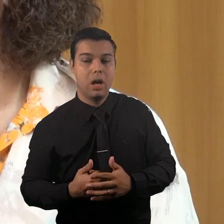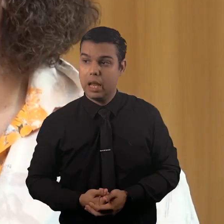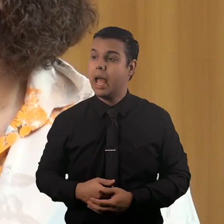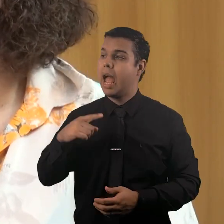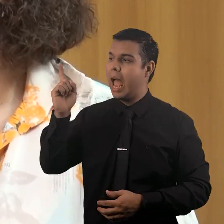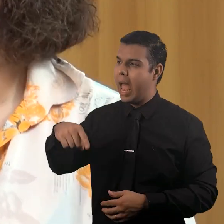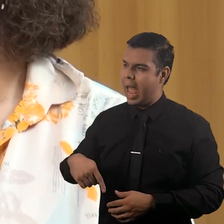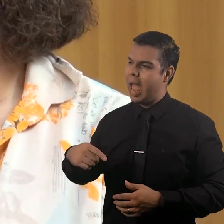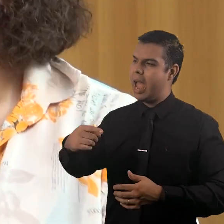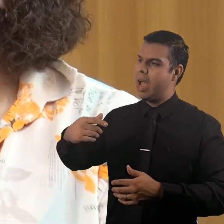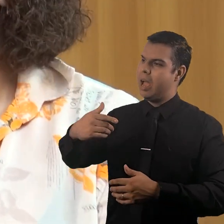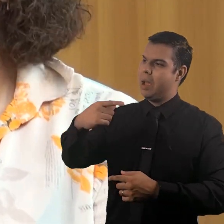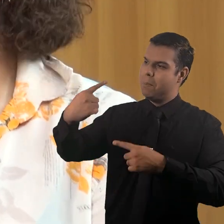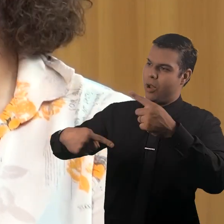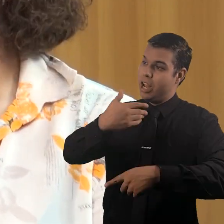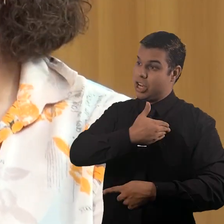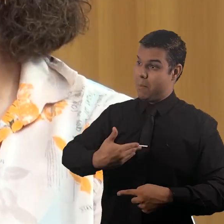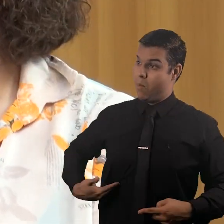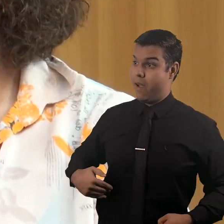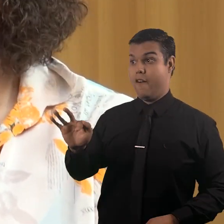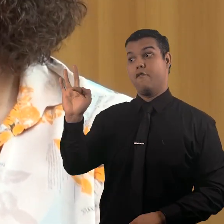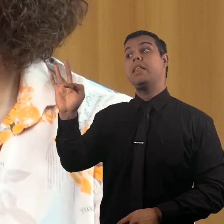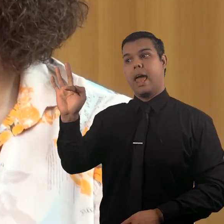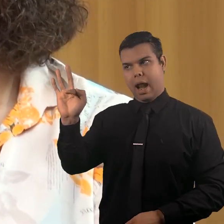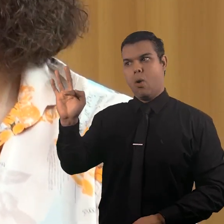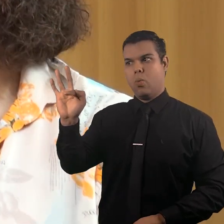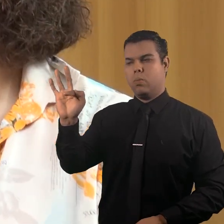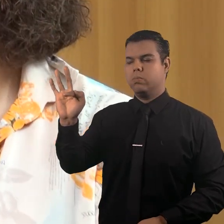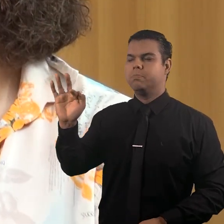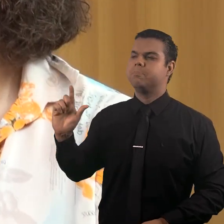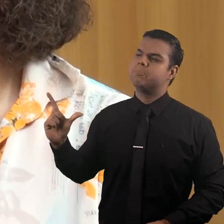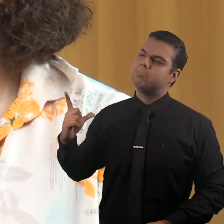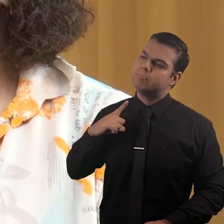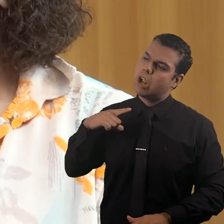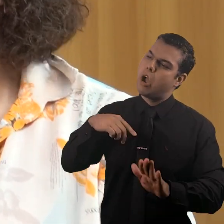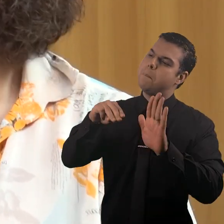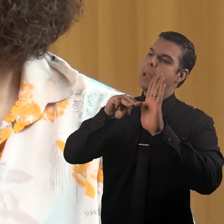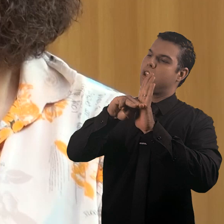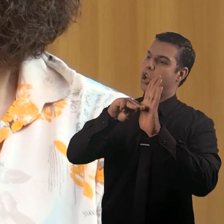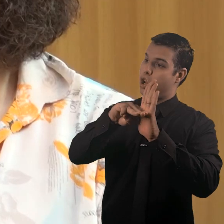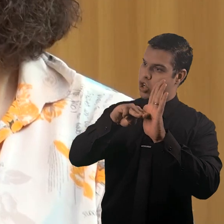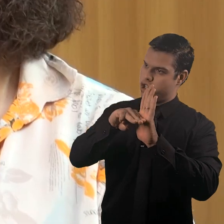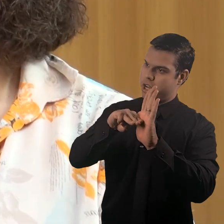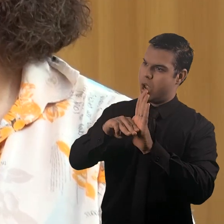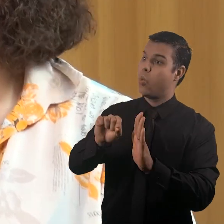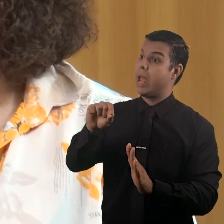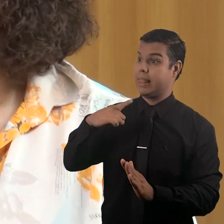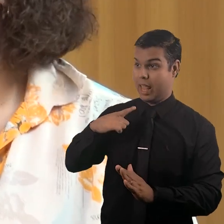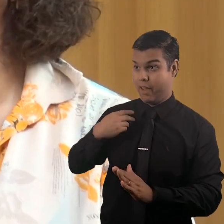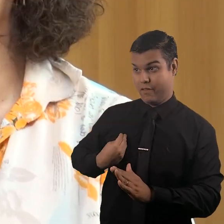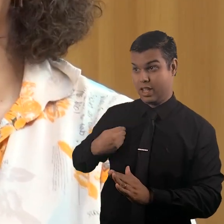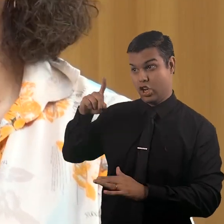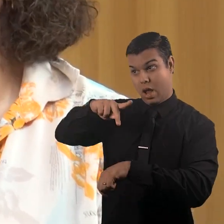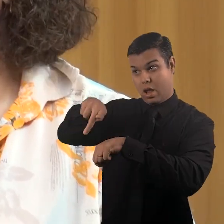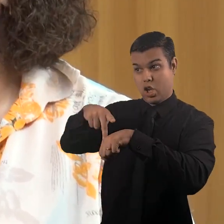foi sancionada, ela é uma política pública federal e isso é uma metodologia. Ela já existe nos Estados Unidos há